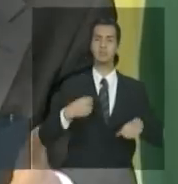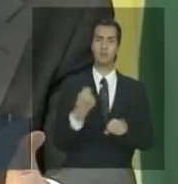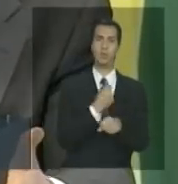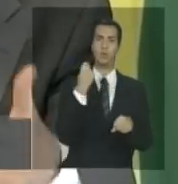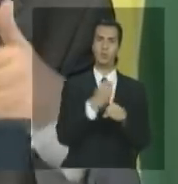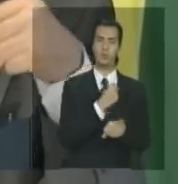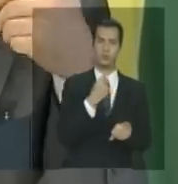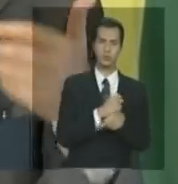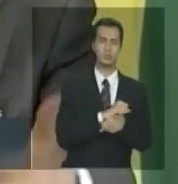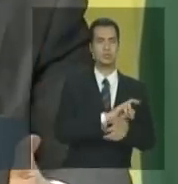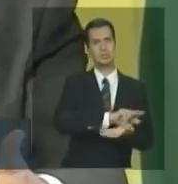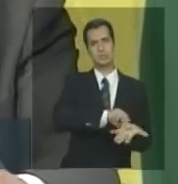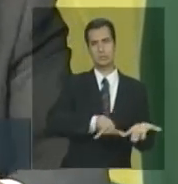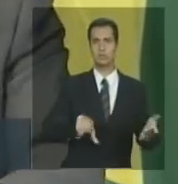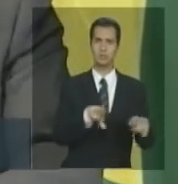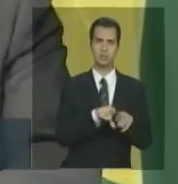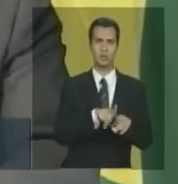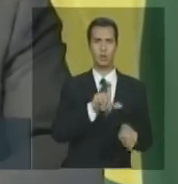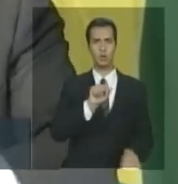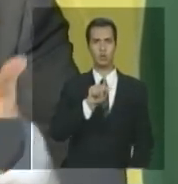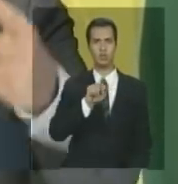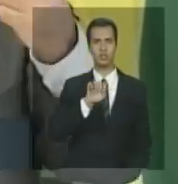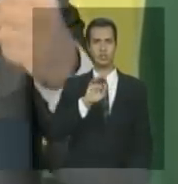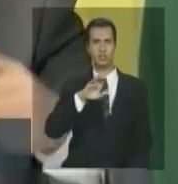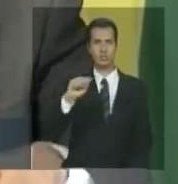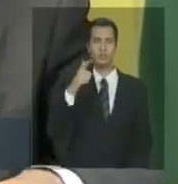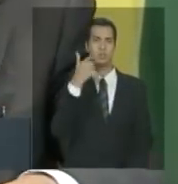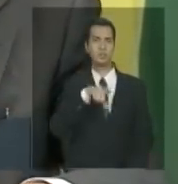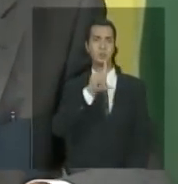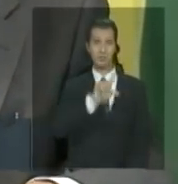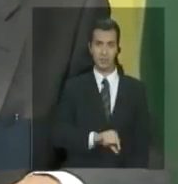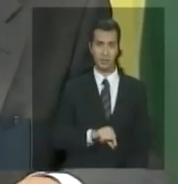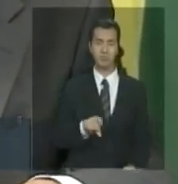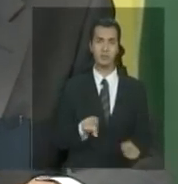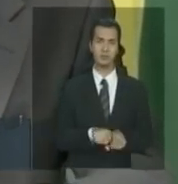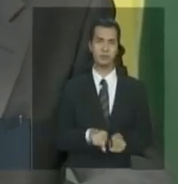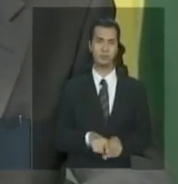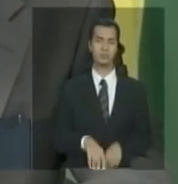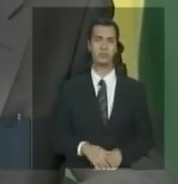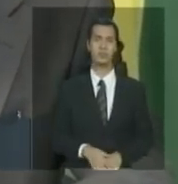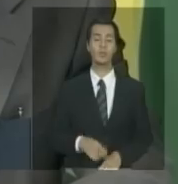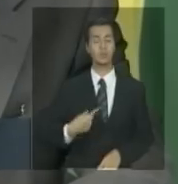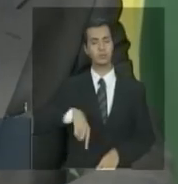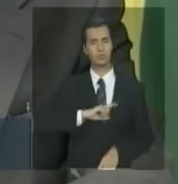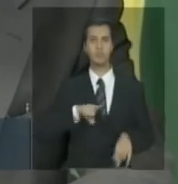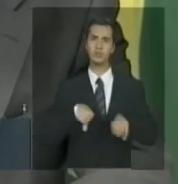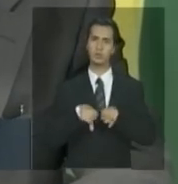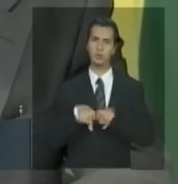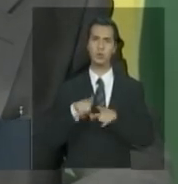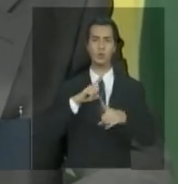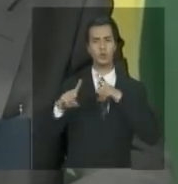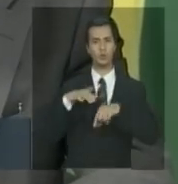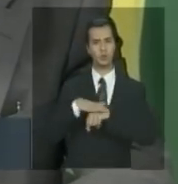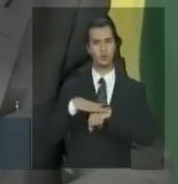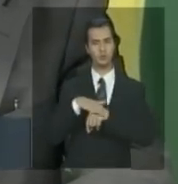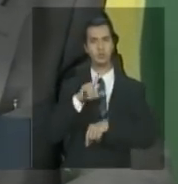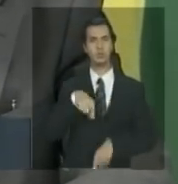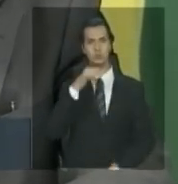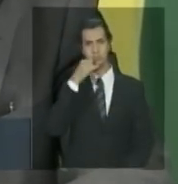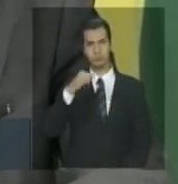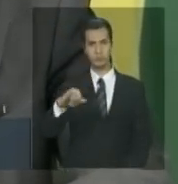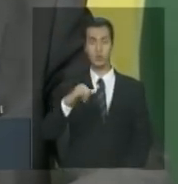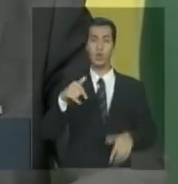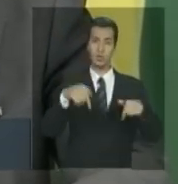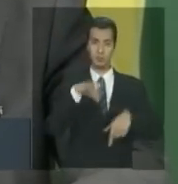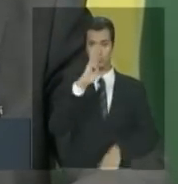infraestrutura em logística para baratear o custo da logística no país. Falamos também da energia elétrica, o custo da energia elétrica é